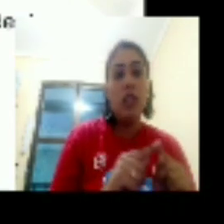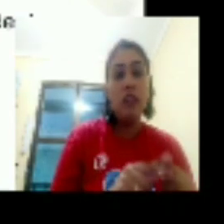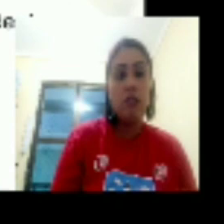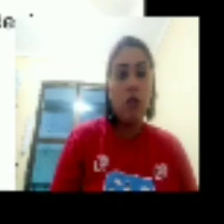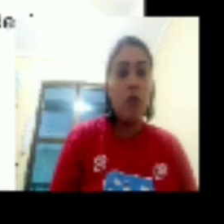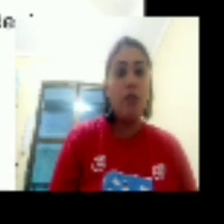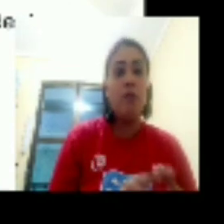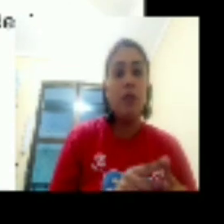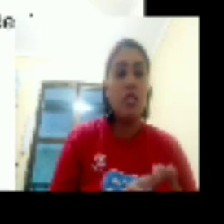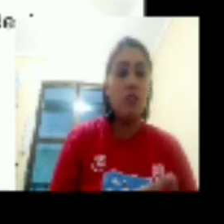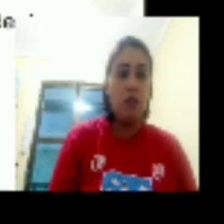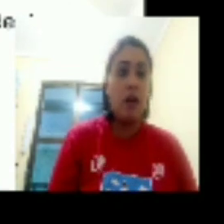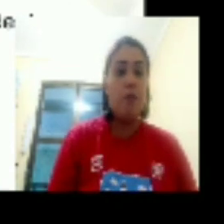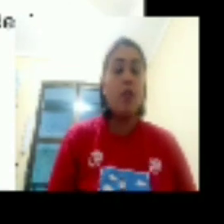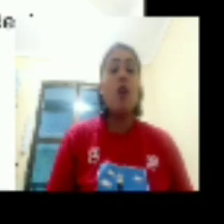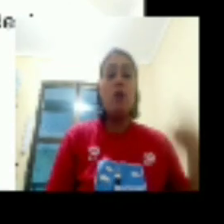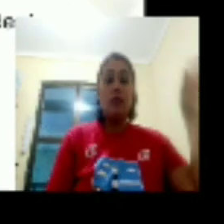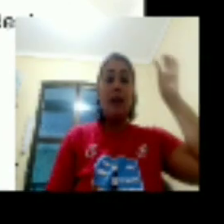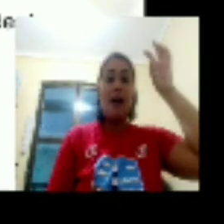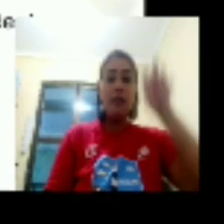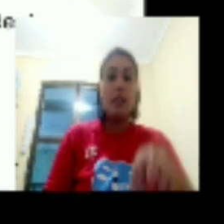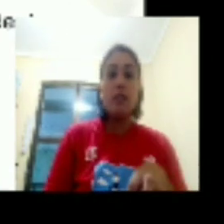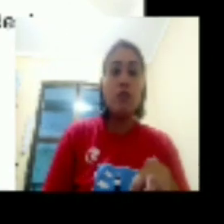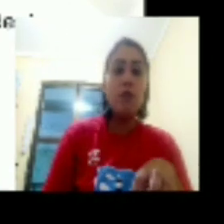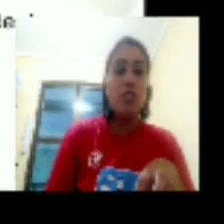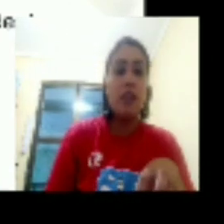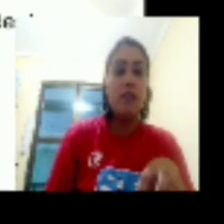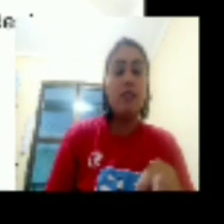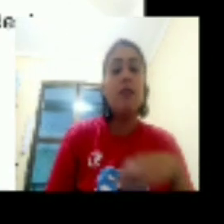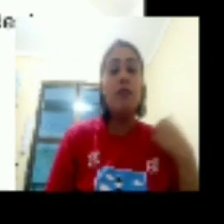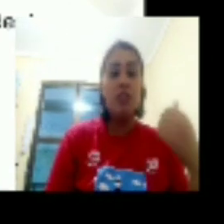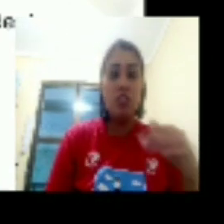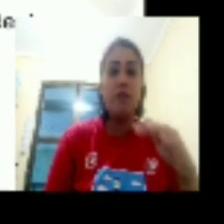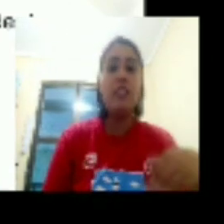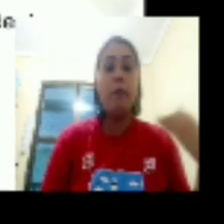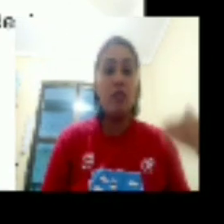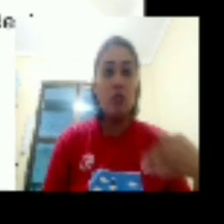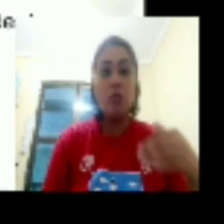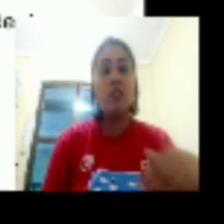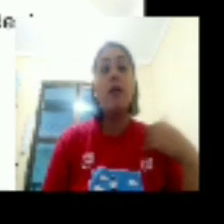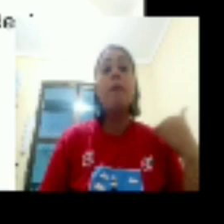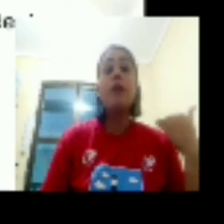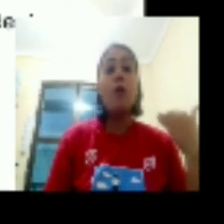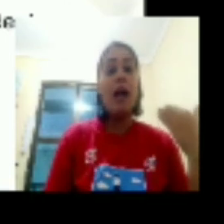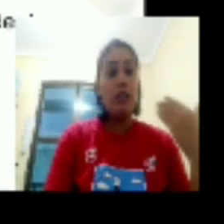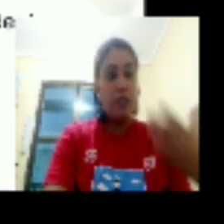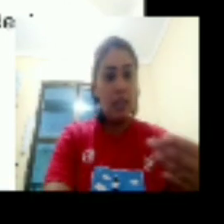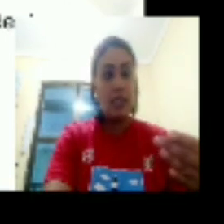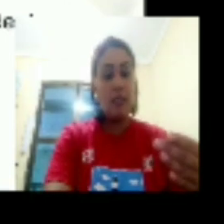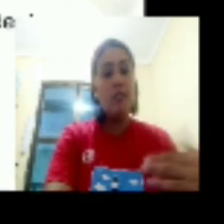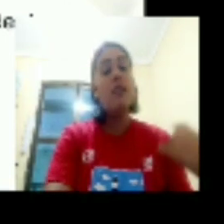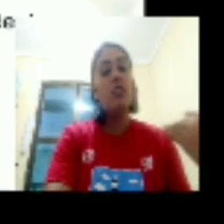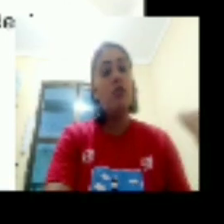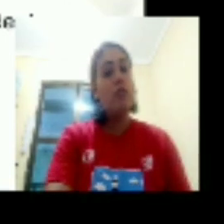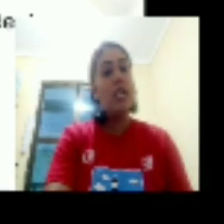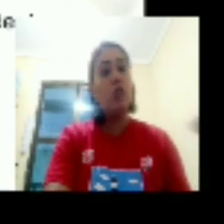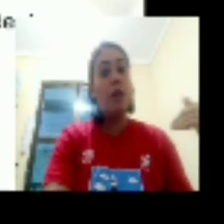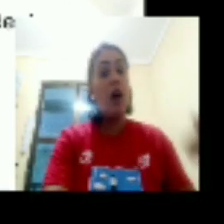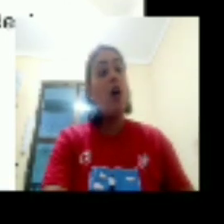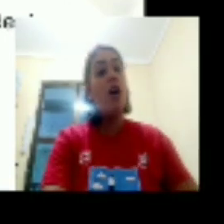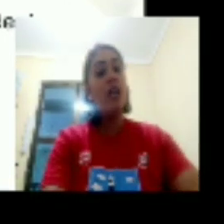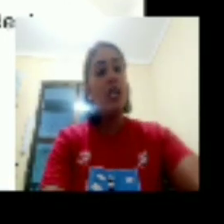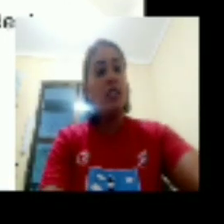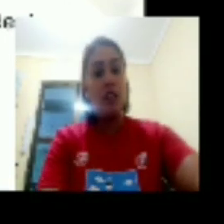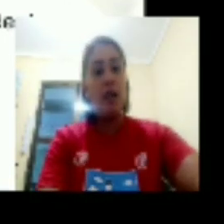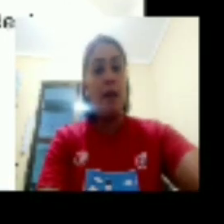todo o território nacional, onde lá dentro do Ministério da Saúde a gente vai ter pessoas qualificadas e estudadas